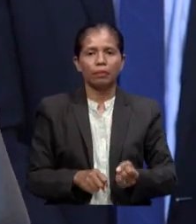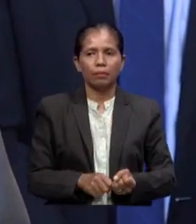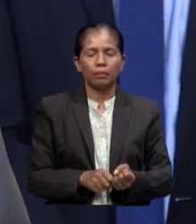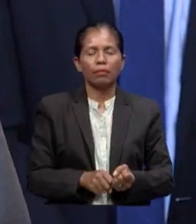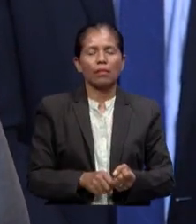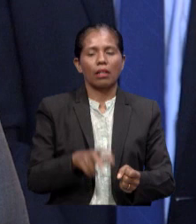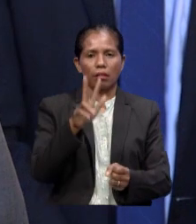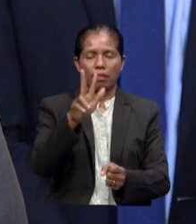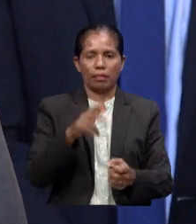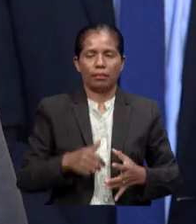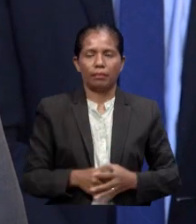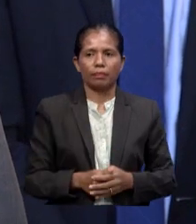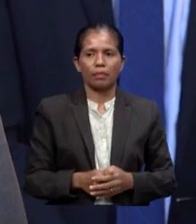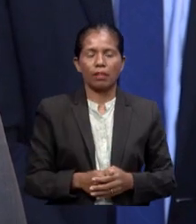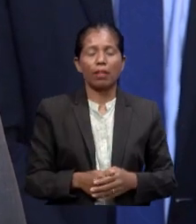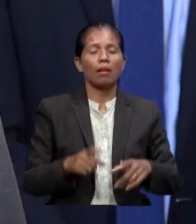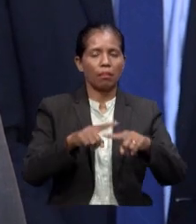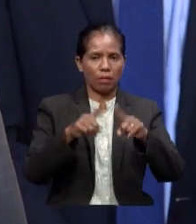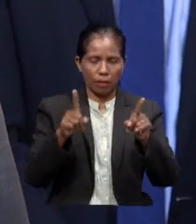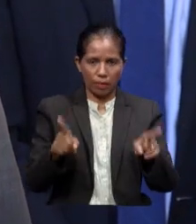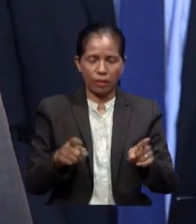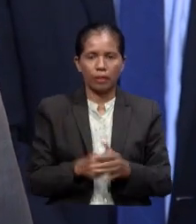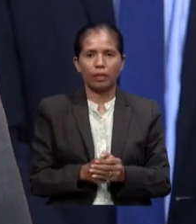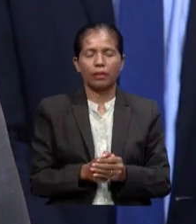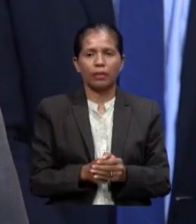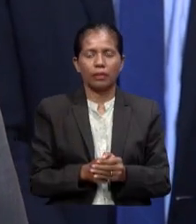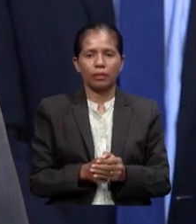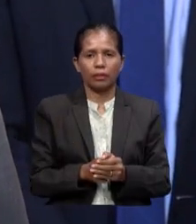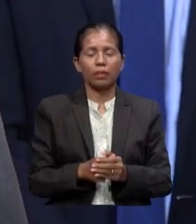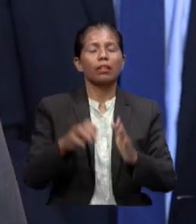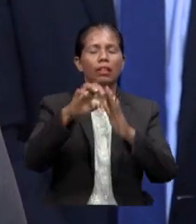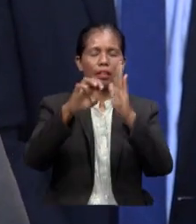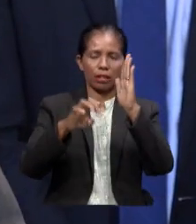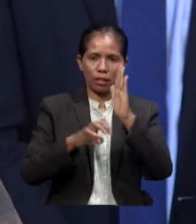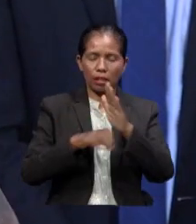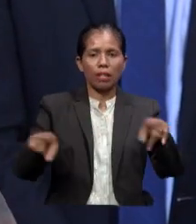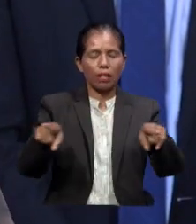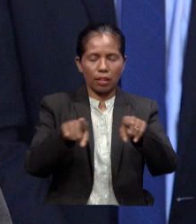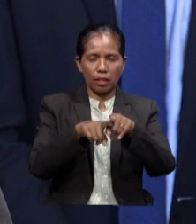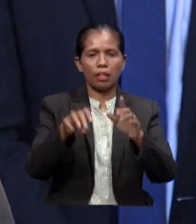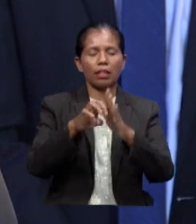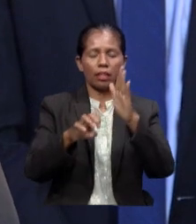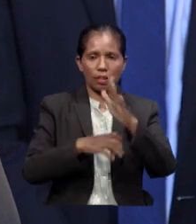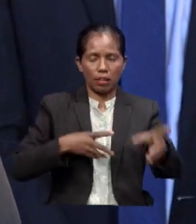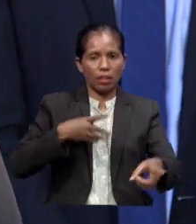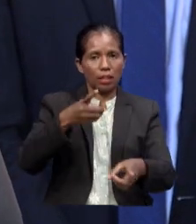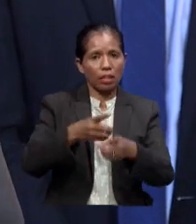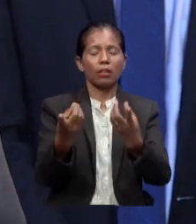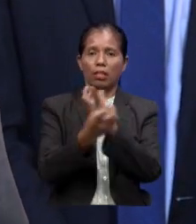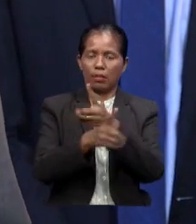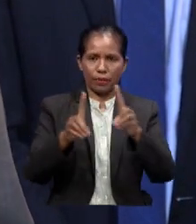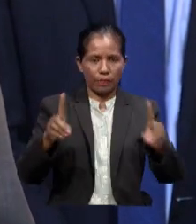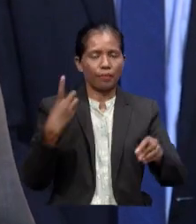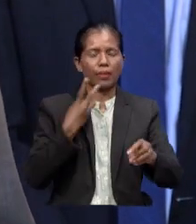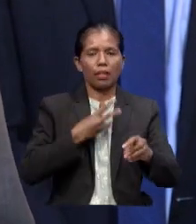o tolo, né? Mas bem, para o Estado não é só Estado e de direito democrático, e tem